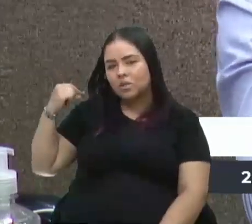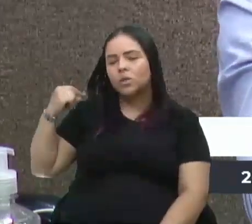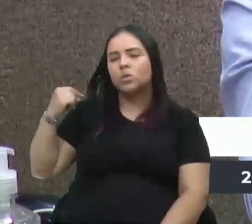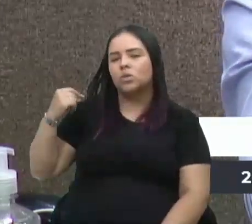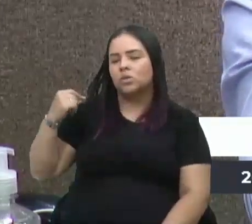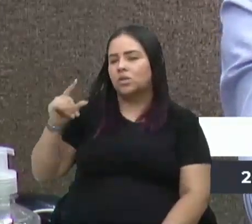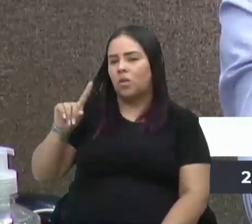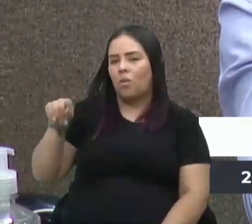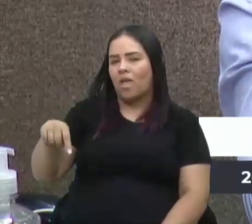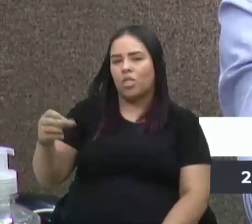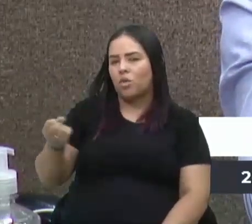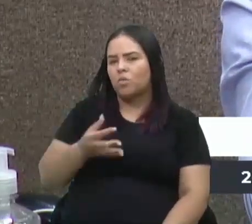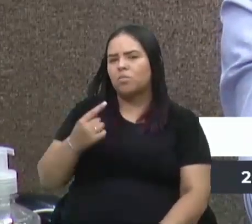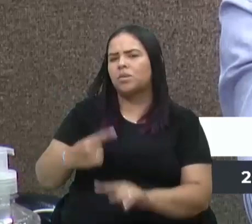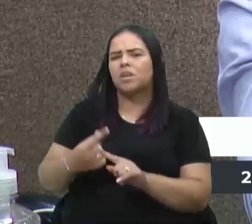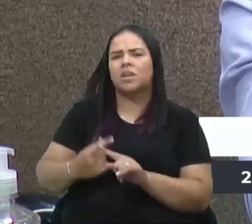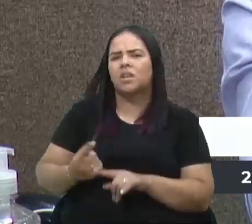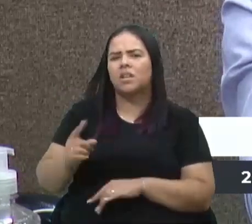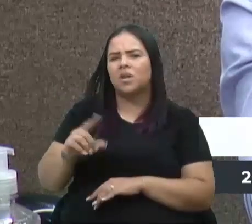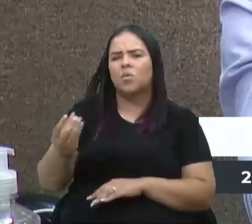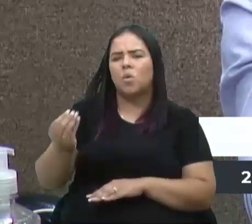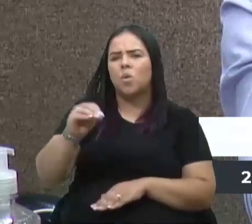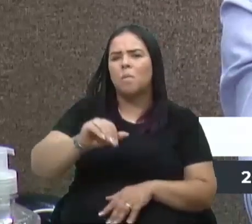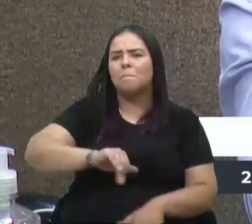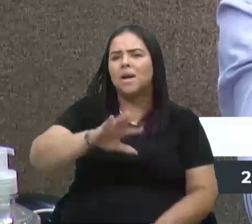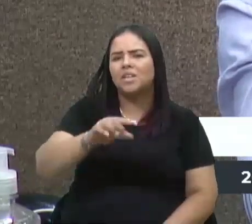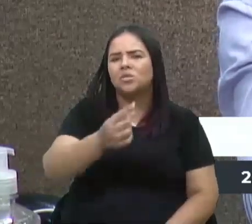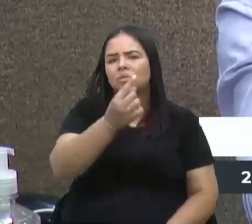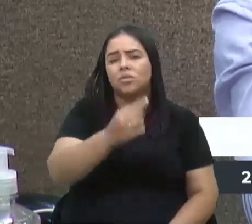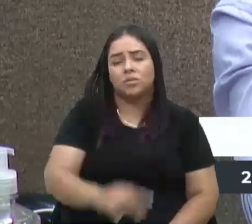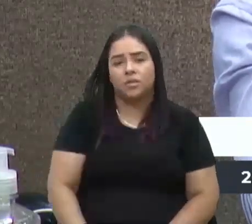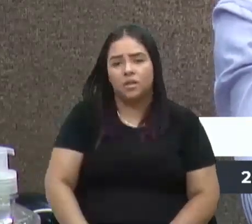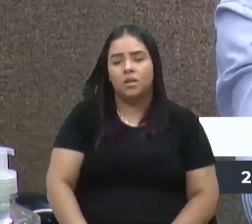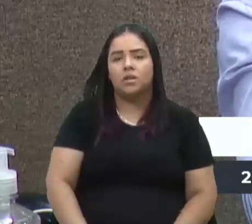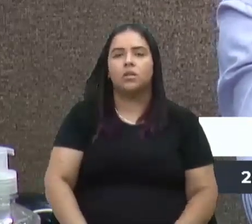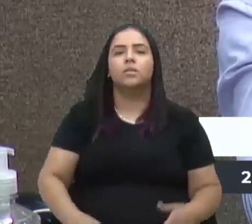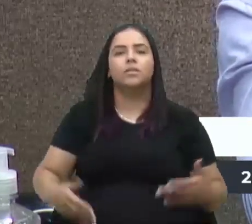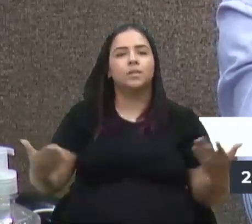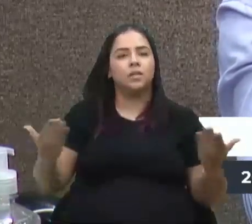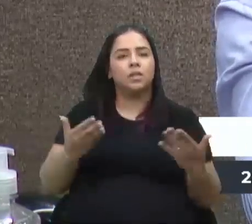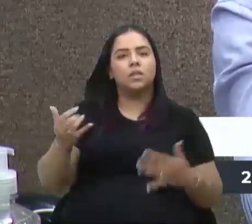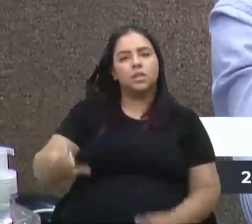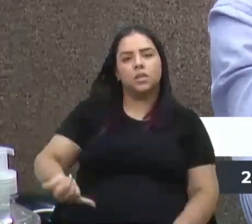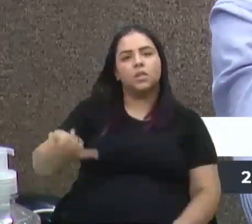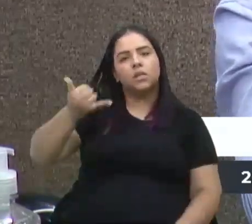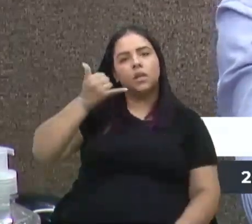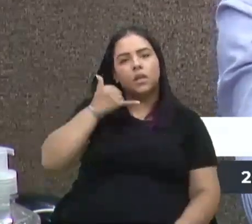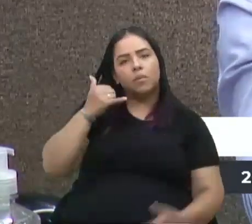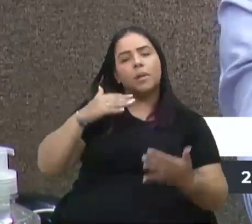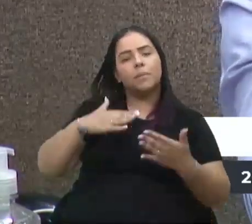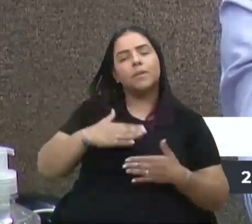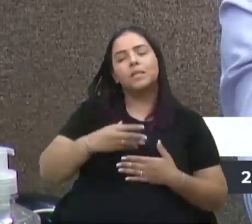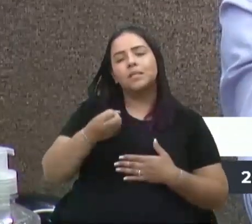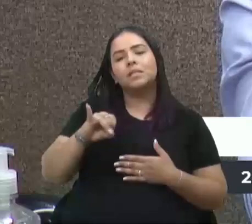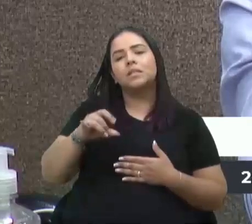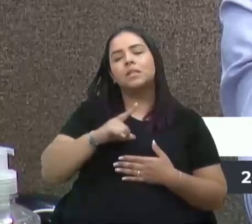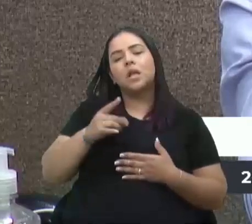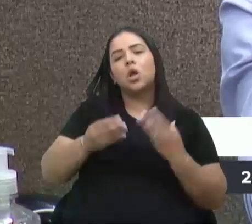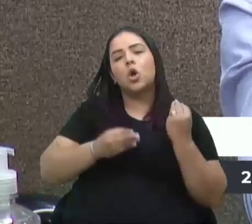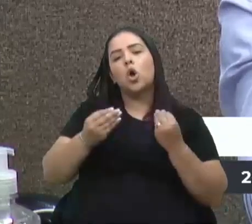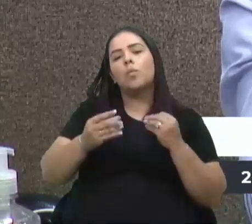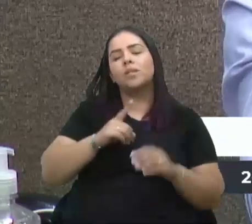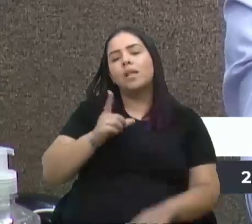foi deixado um T ali na adutora? Não foi deixado, né? Agora os moradores me ligaram me pedindo se teria condições deles ter a